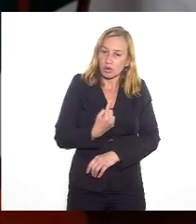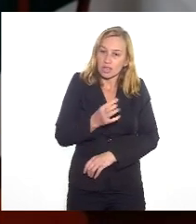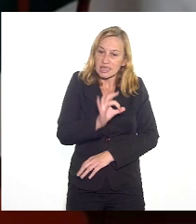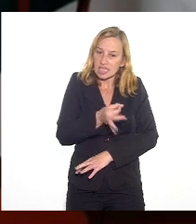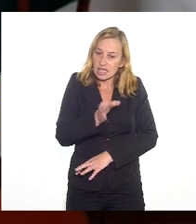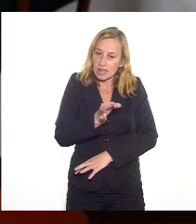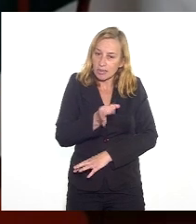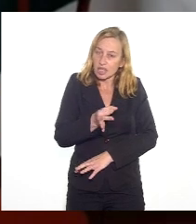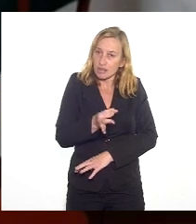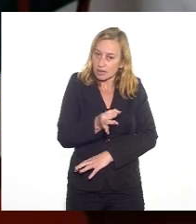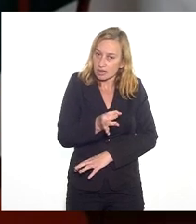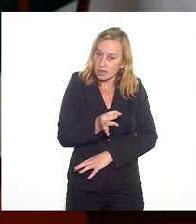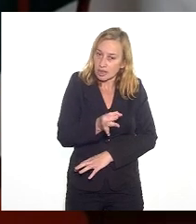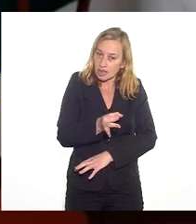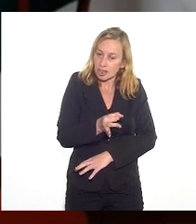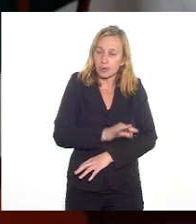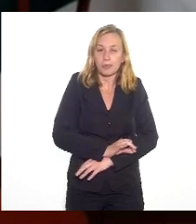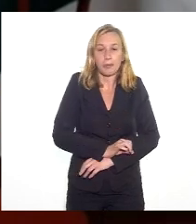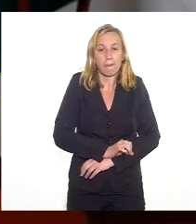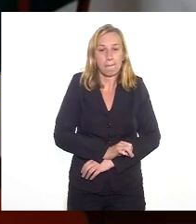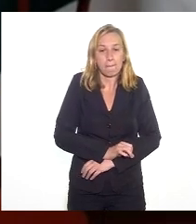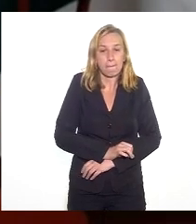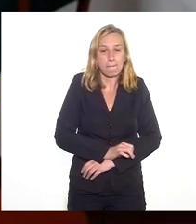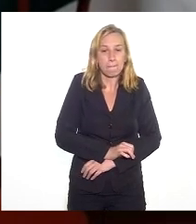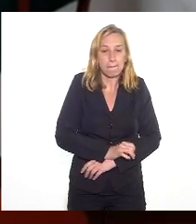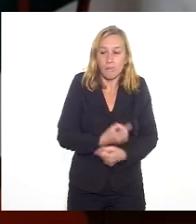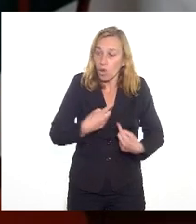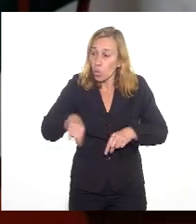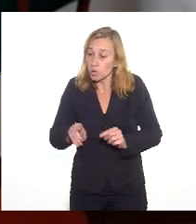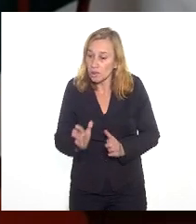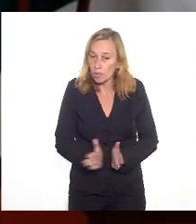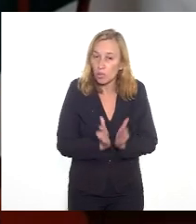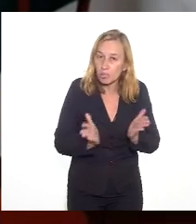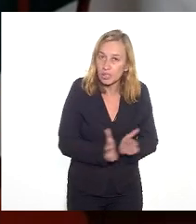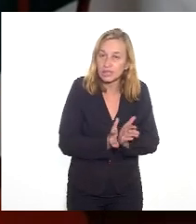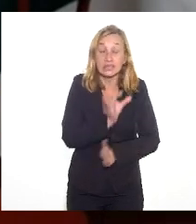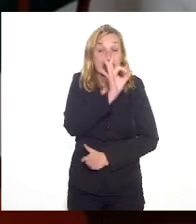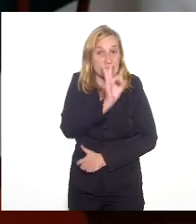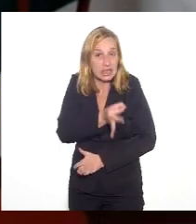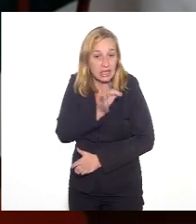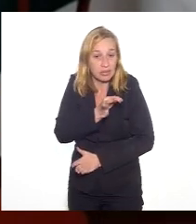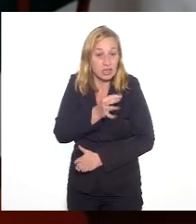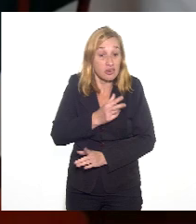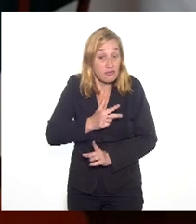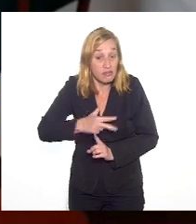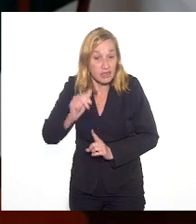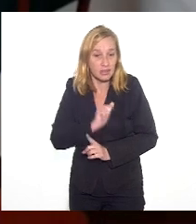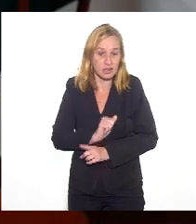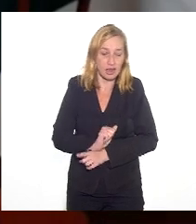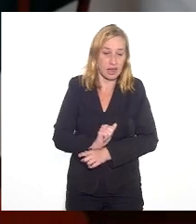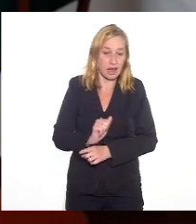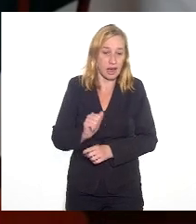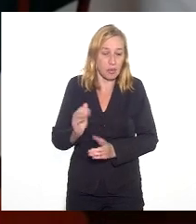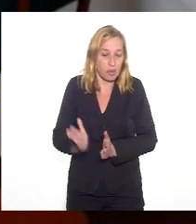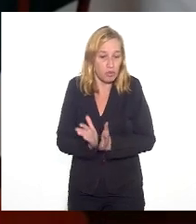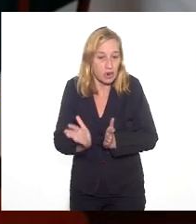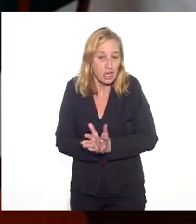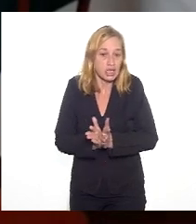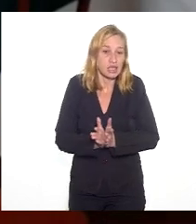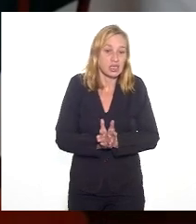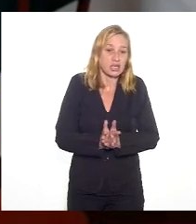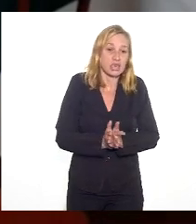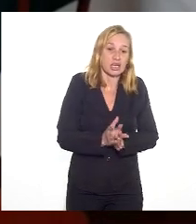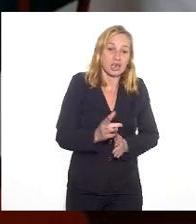fato, a pobreza, para a gente, de fato, combater a criminalidade, a gente precisa